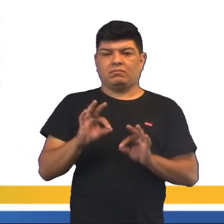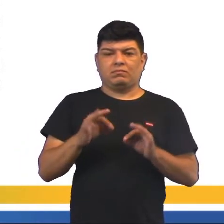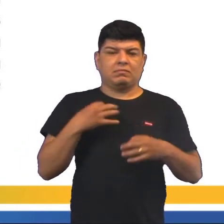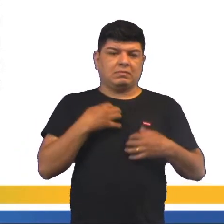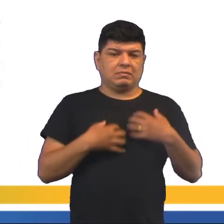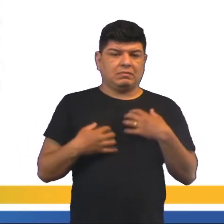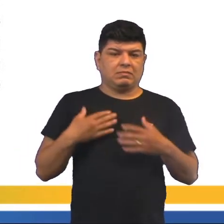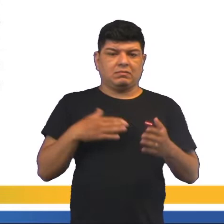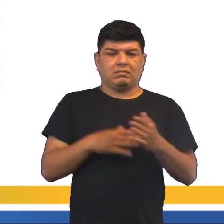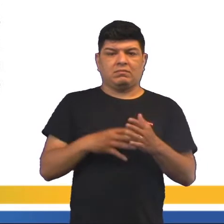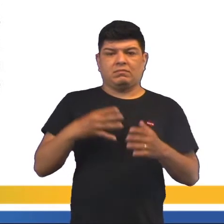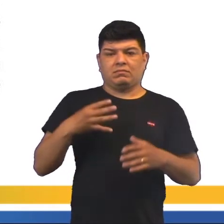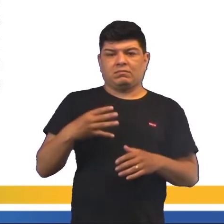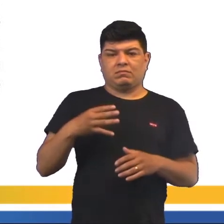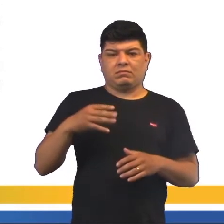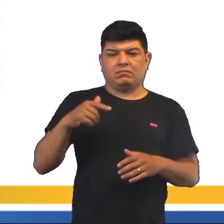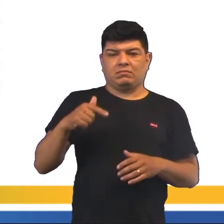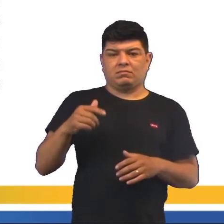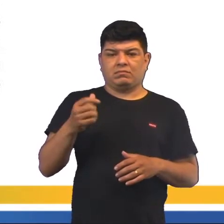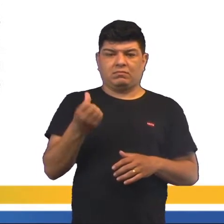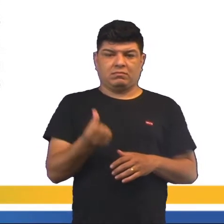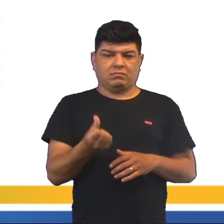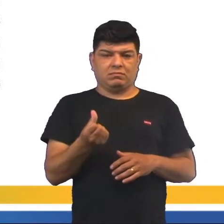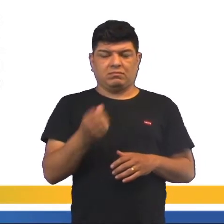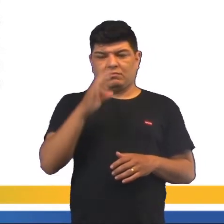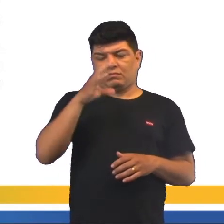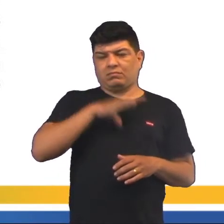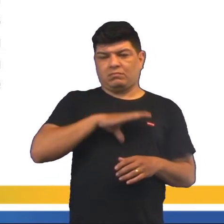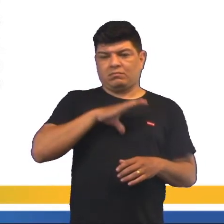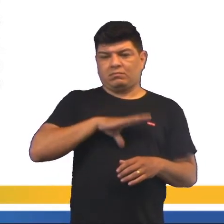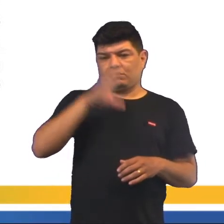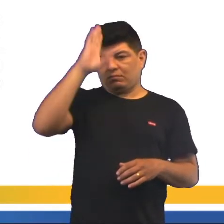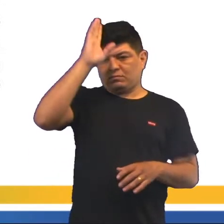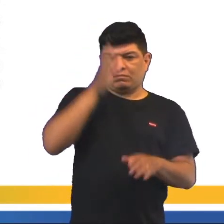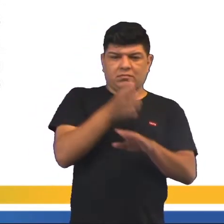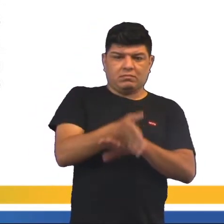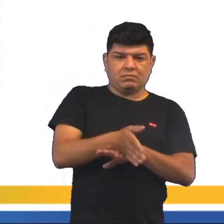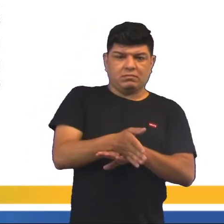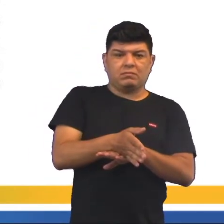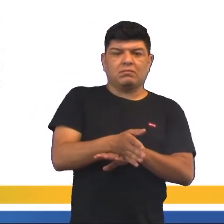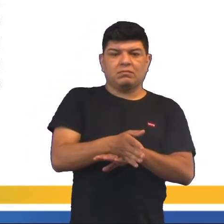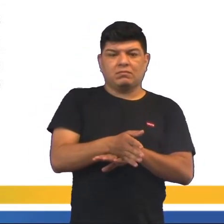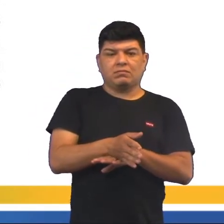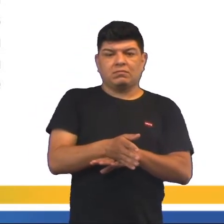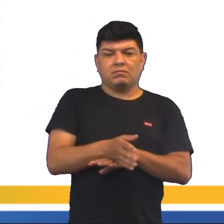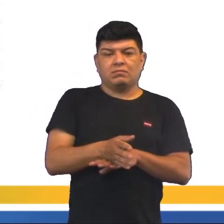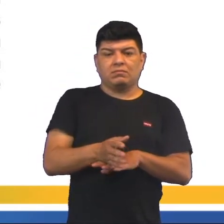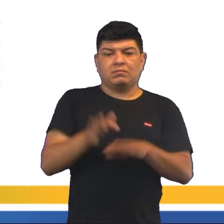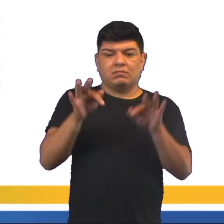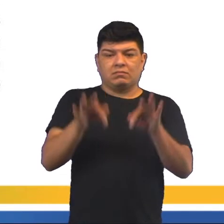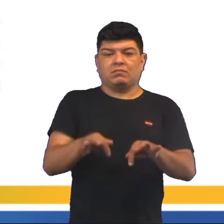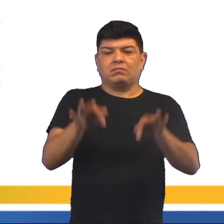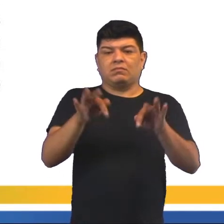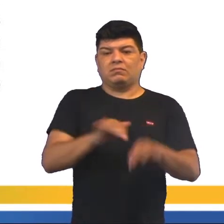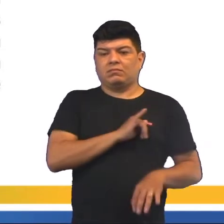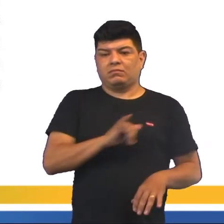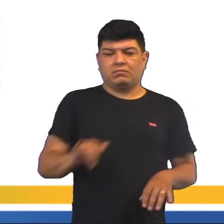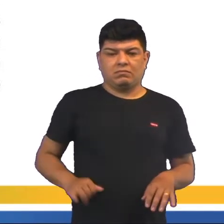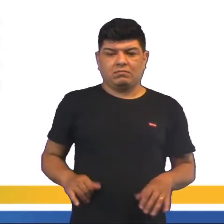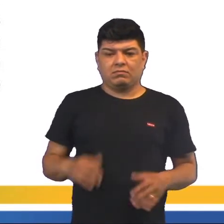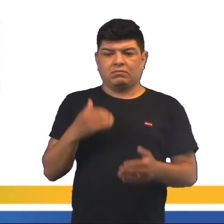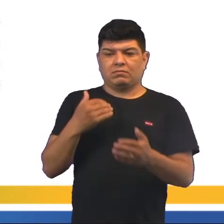agonizou até 476, quando a cidade de Roma foi invadida pelos Érulos e o último imperador romano foi destituído.